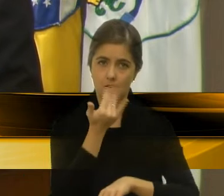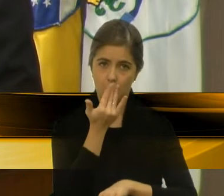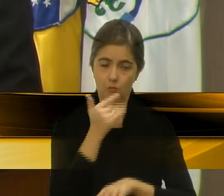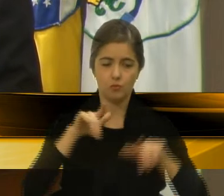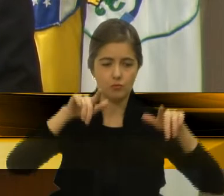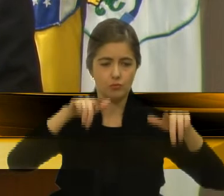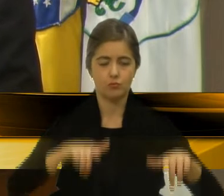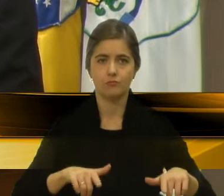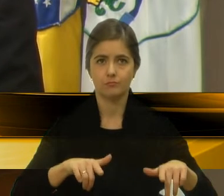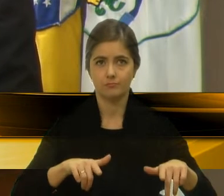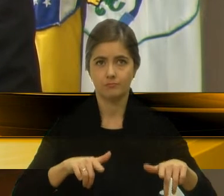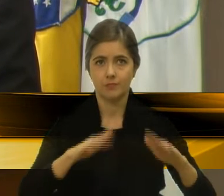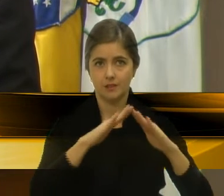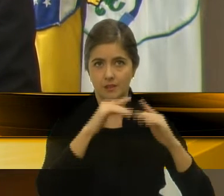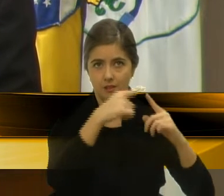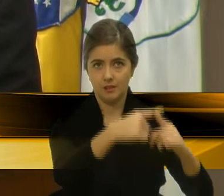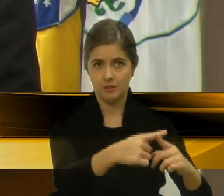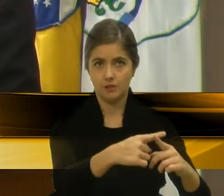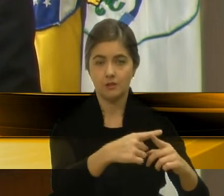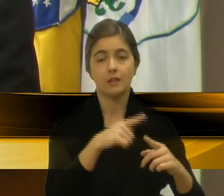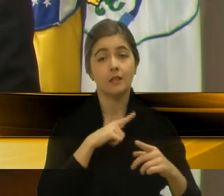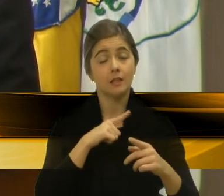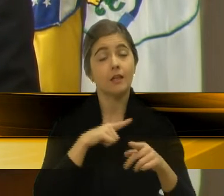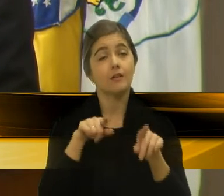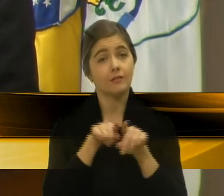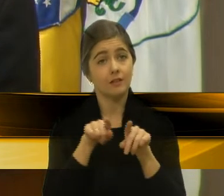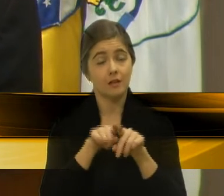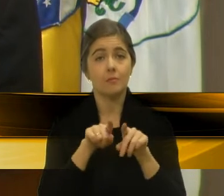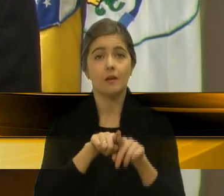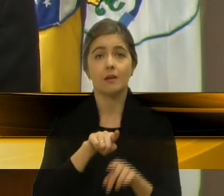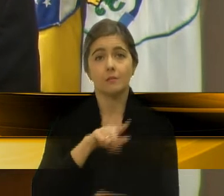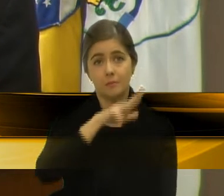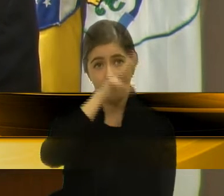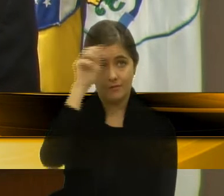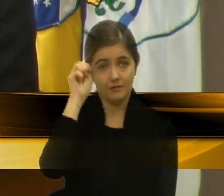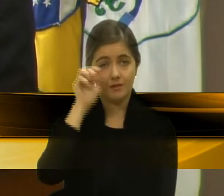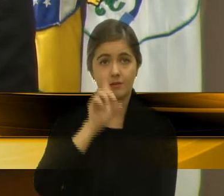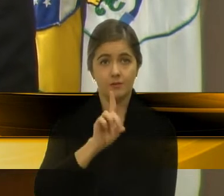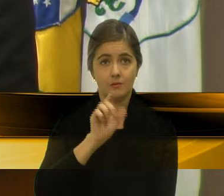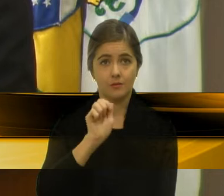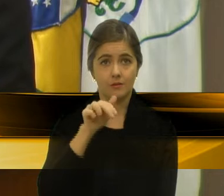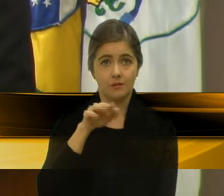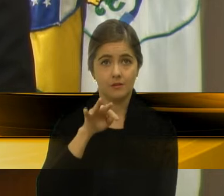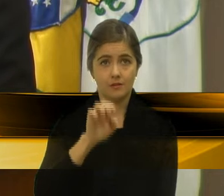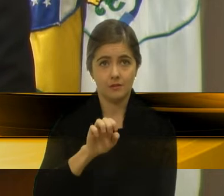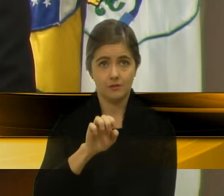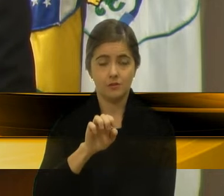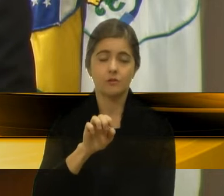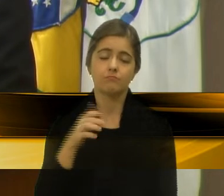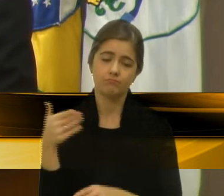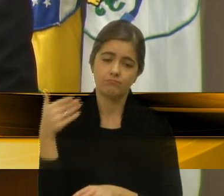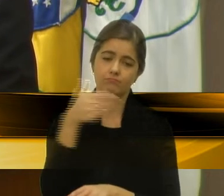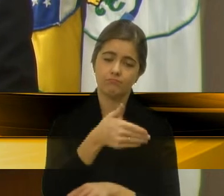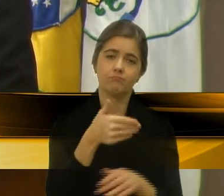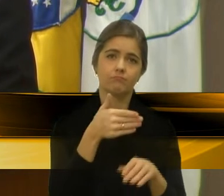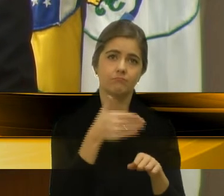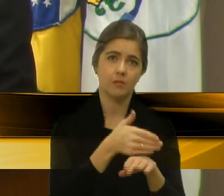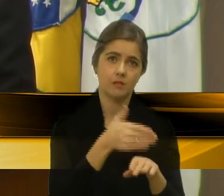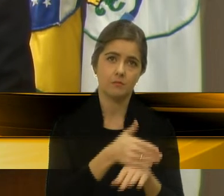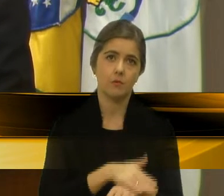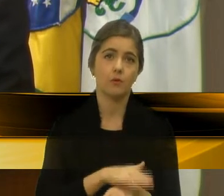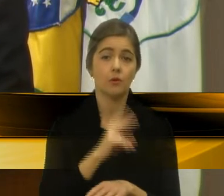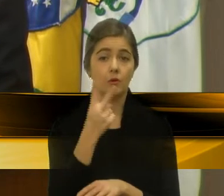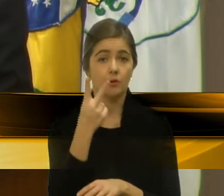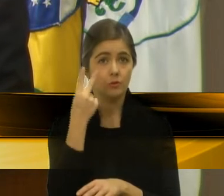a presença de autoridades, inclusive o prefeito Dante Marcucci. 2 dias depois, porém, um